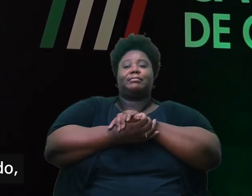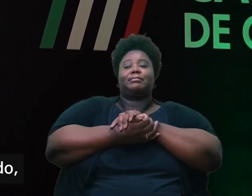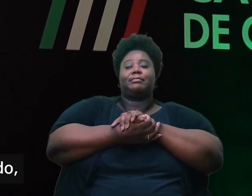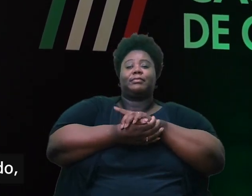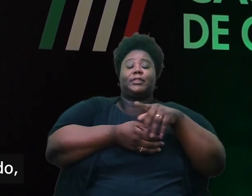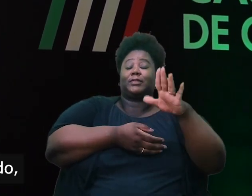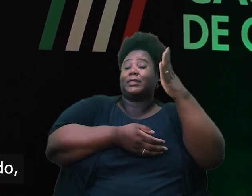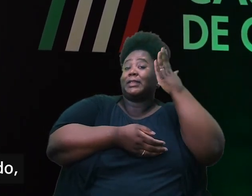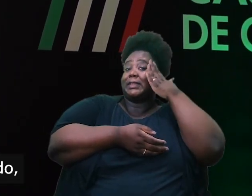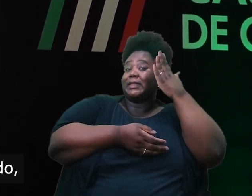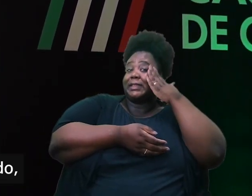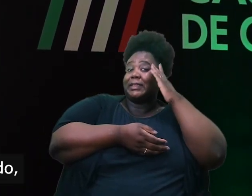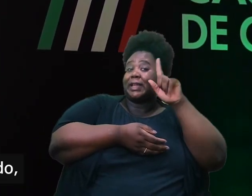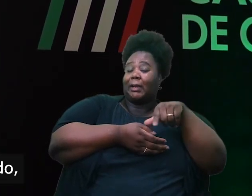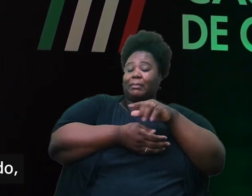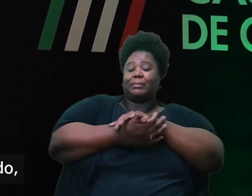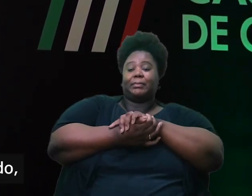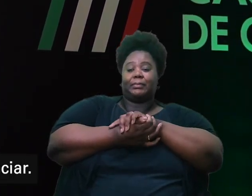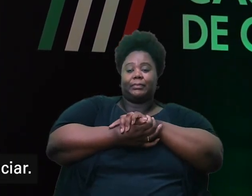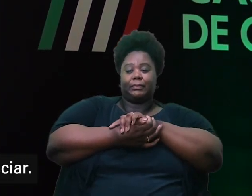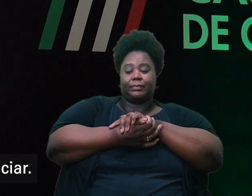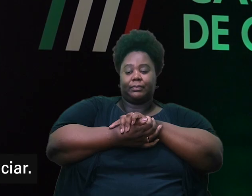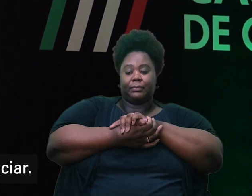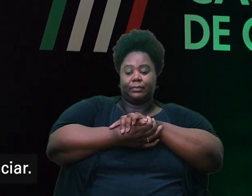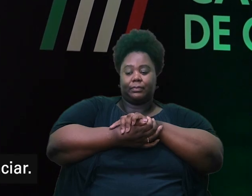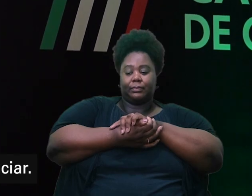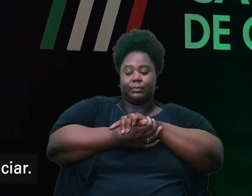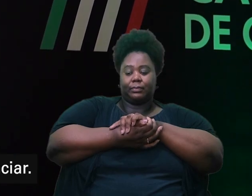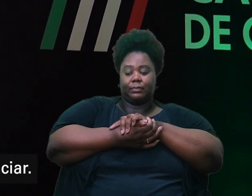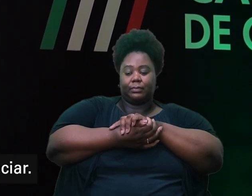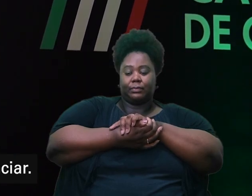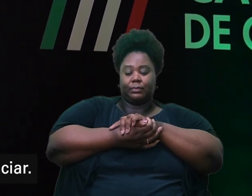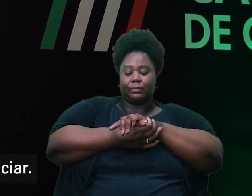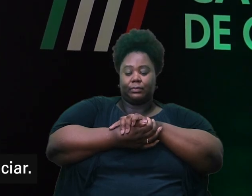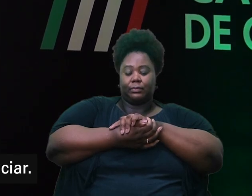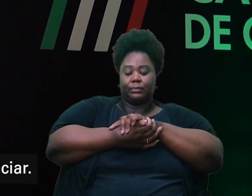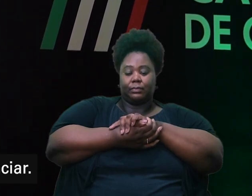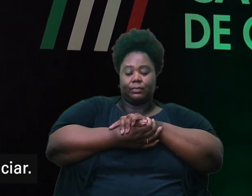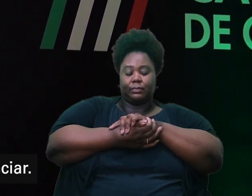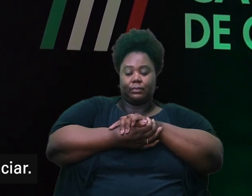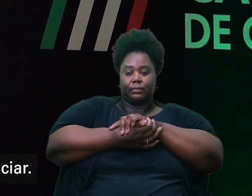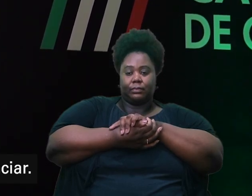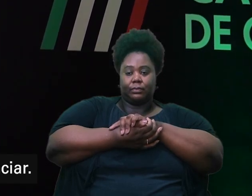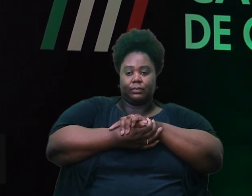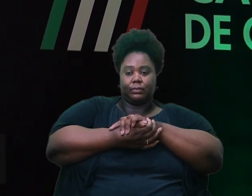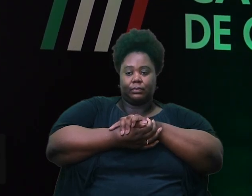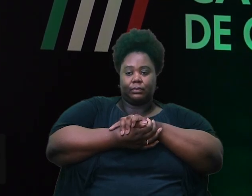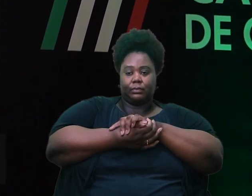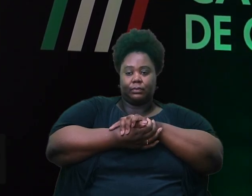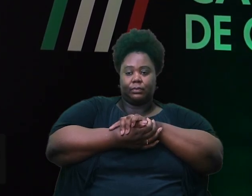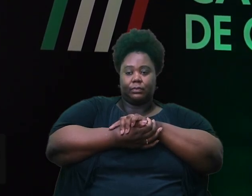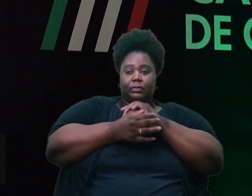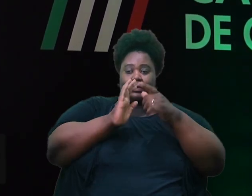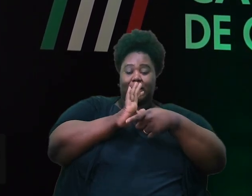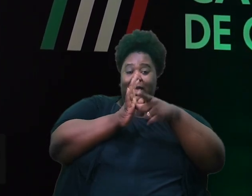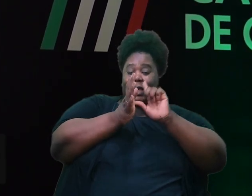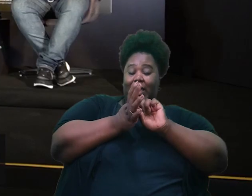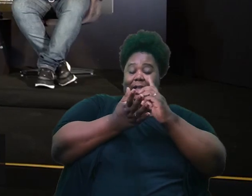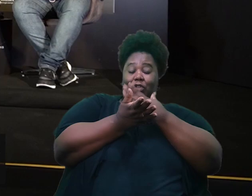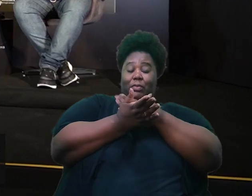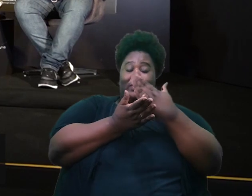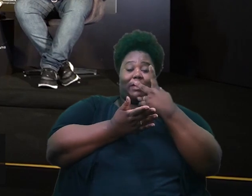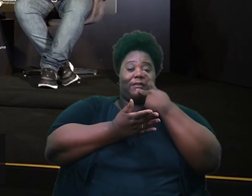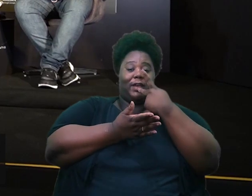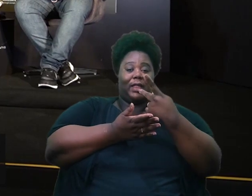Vocês sabem que eu sou do Reinado. Quem não sabe, né? Deixe-me anunciar. Então, antes de começar a